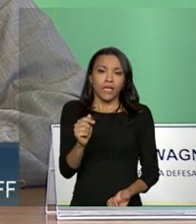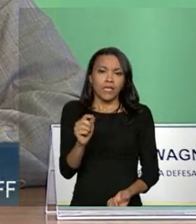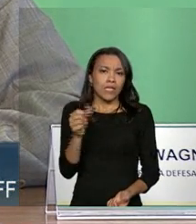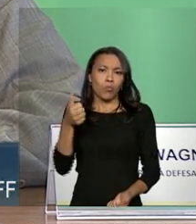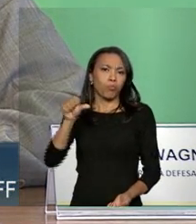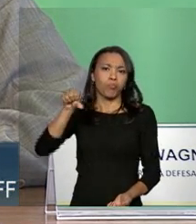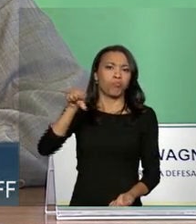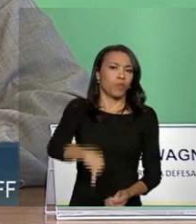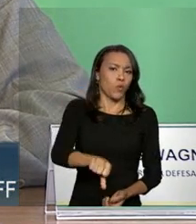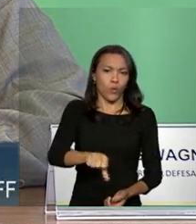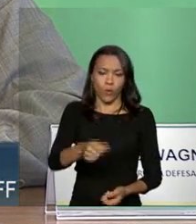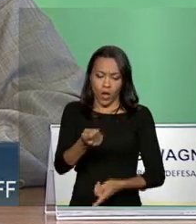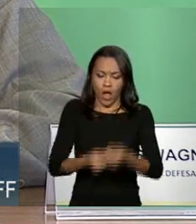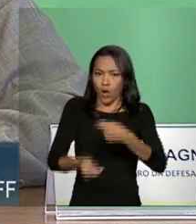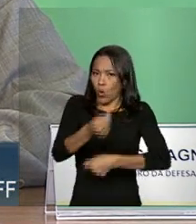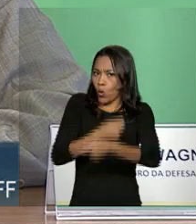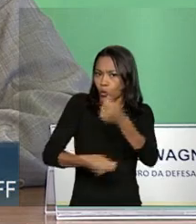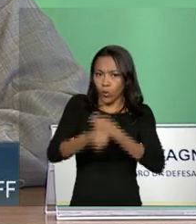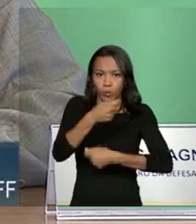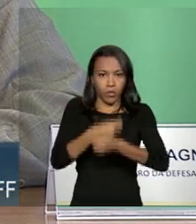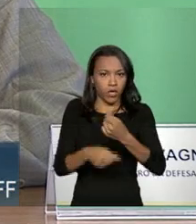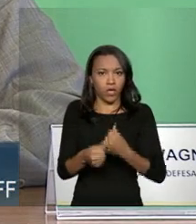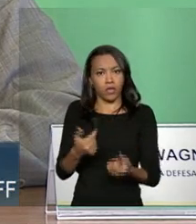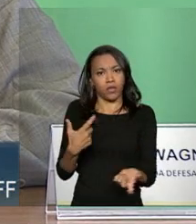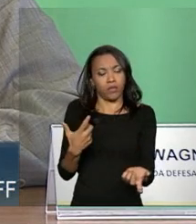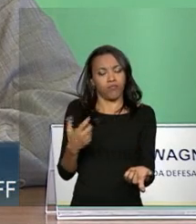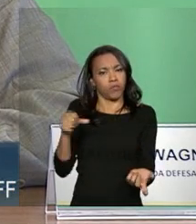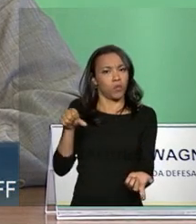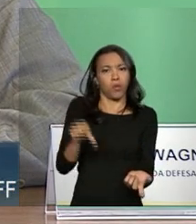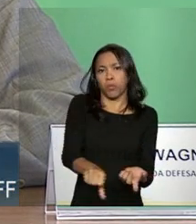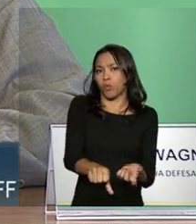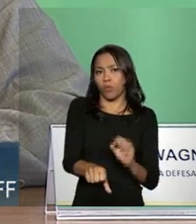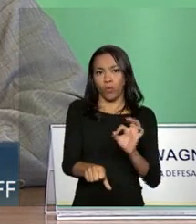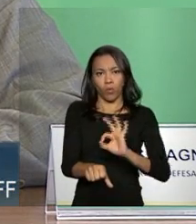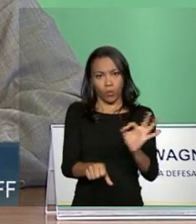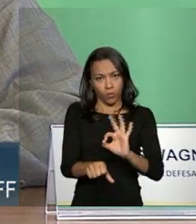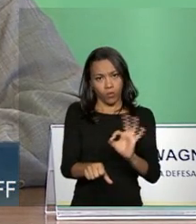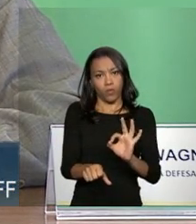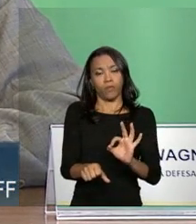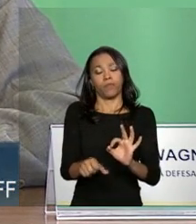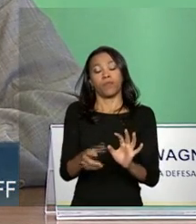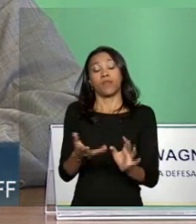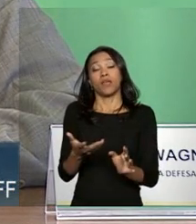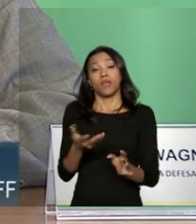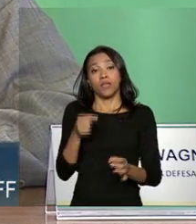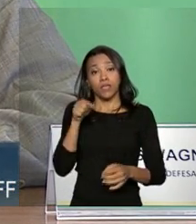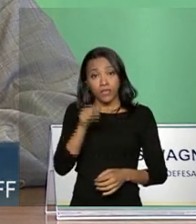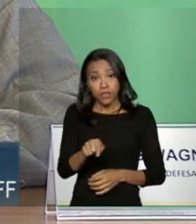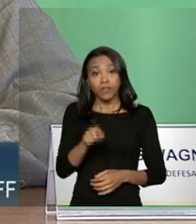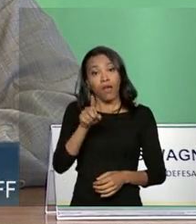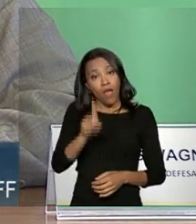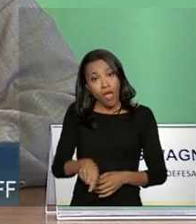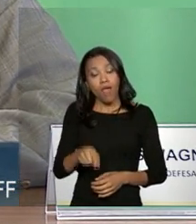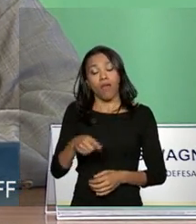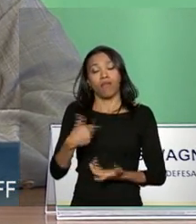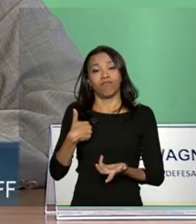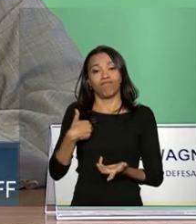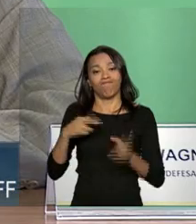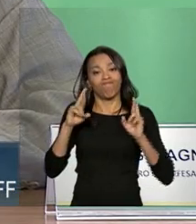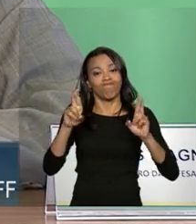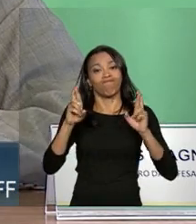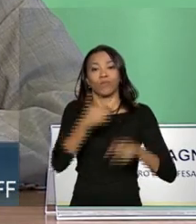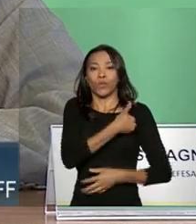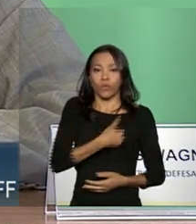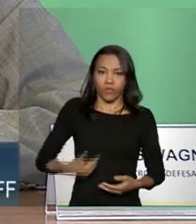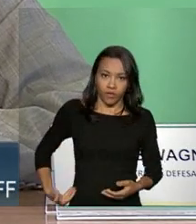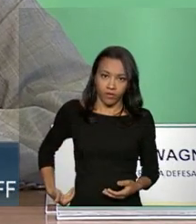piorou mais a economia, de outros, de que a gente está no ponto de retomada, e essa é a expectativa do governo. Então, é